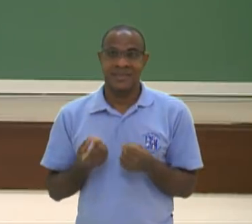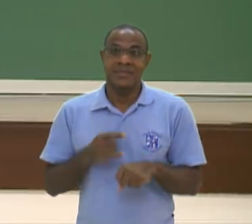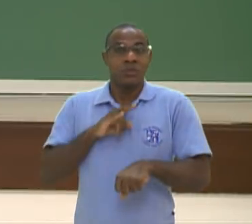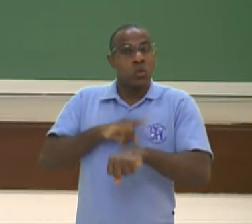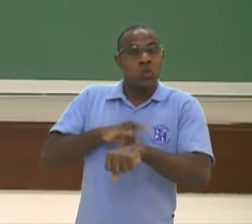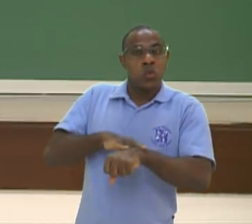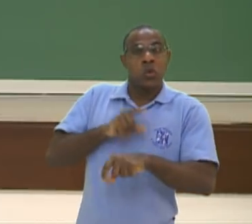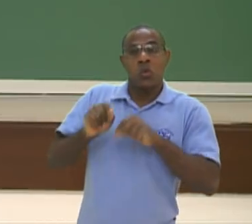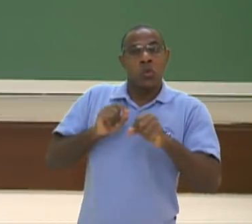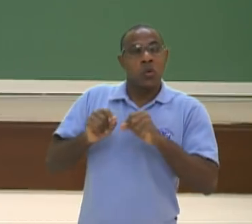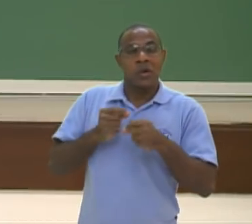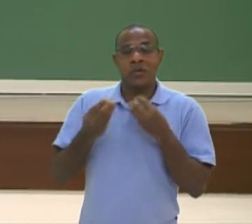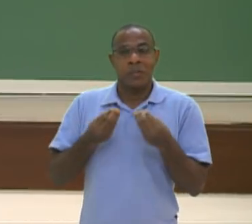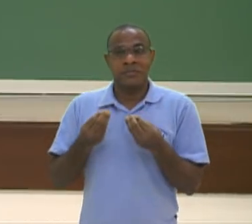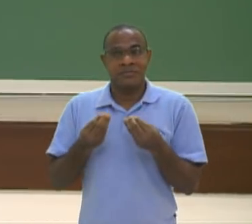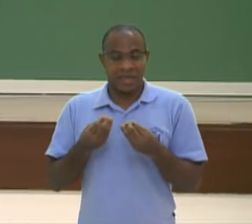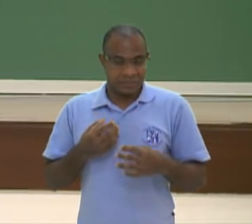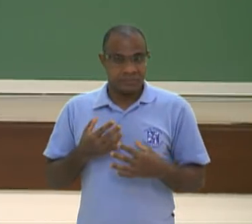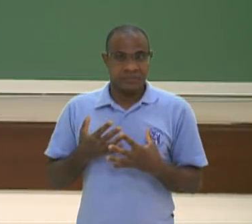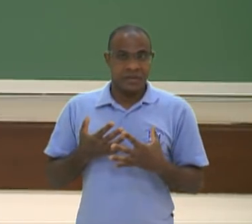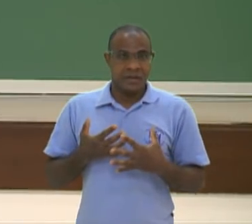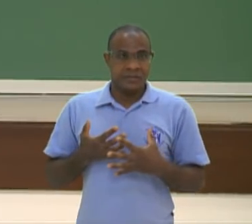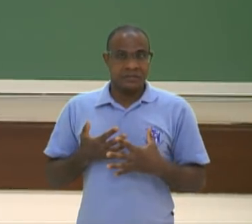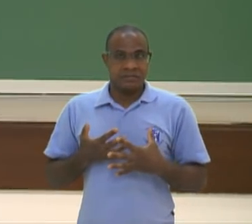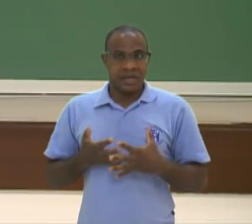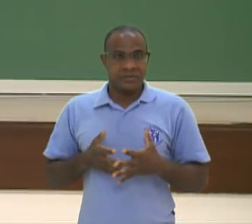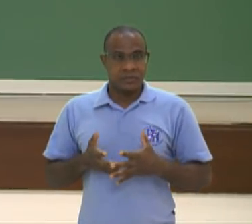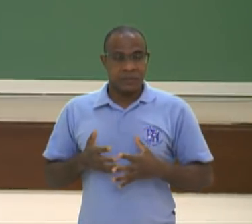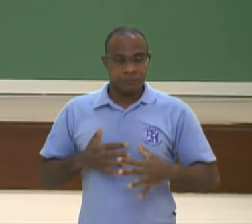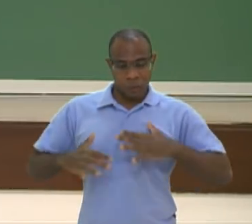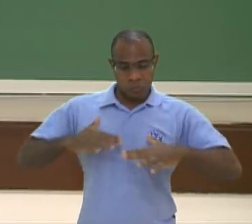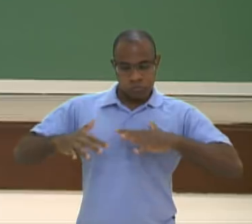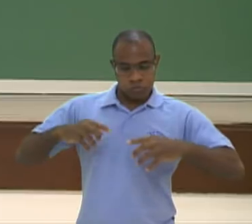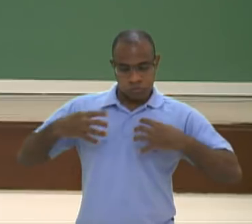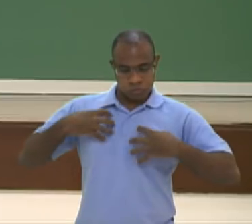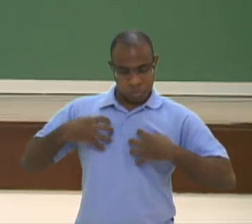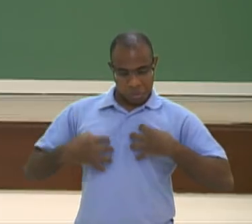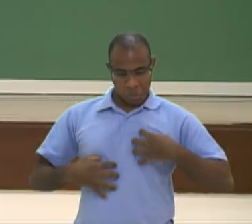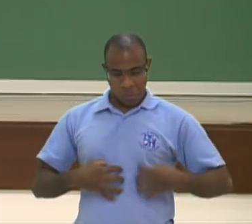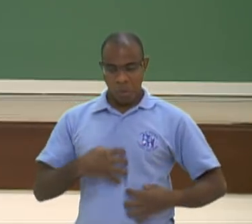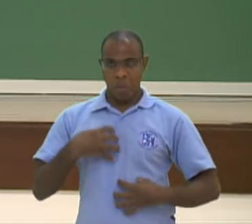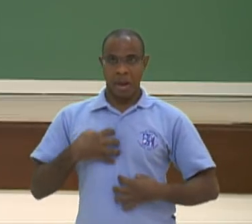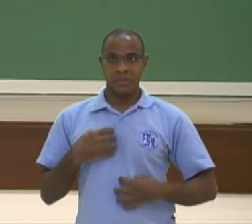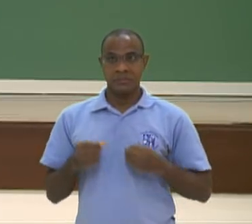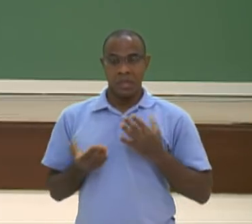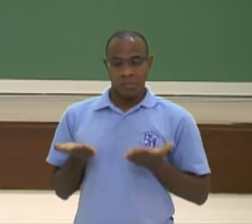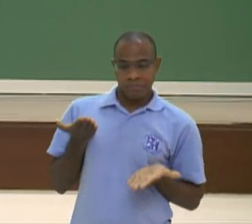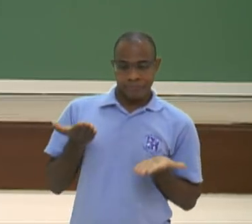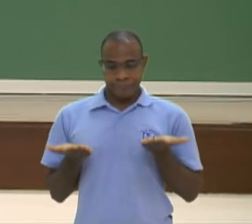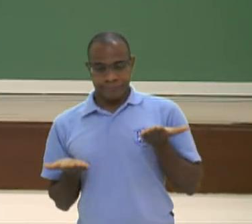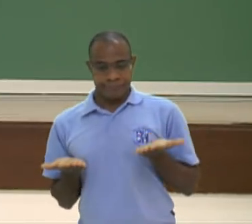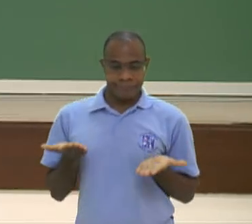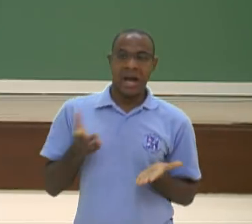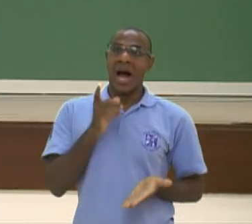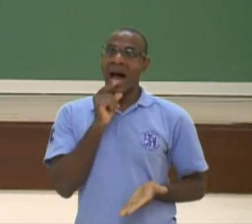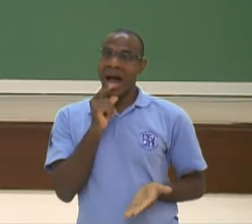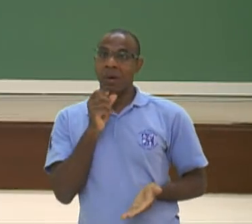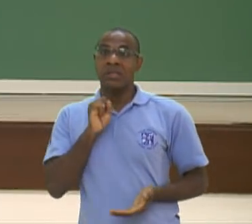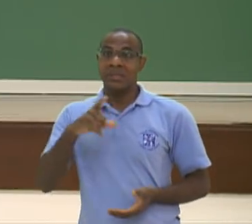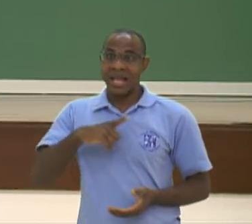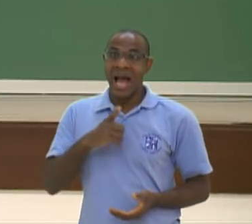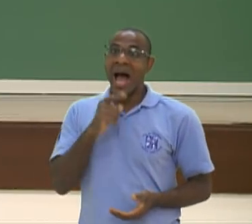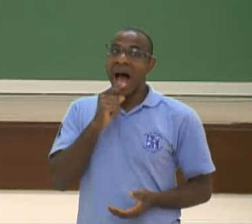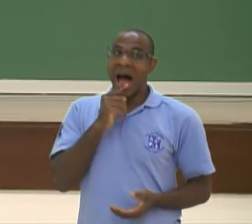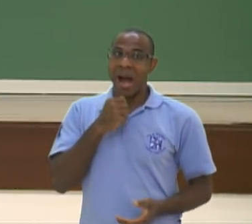vai agir em situações, né, buscando um equilíbrio da quantidade de água. Se você está tomando